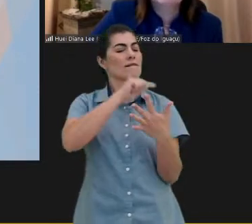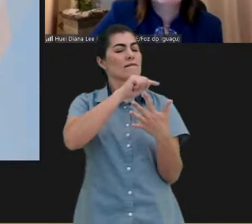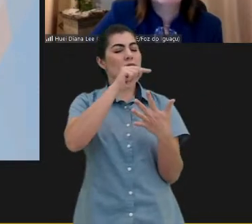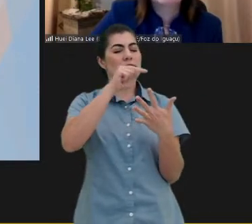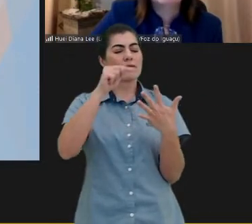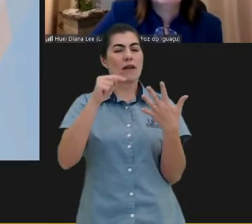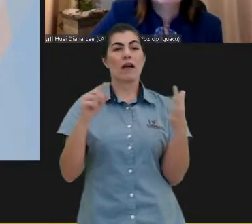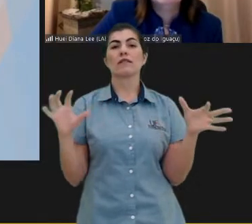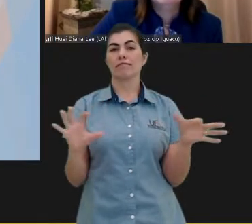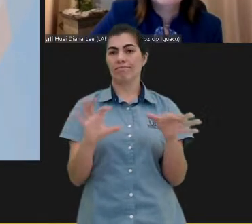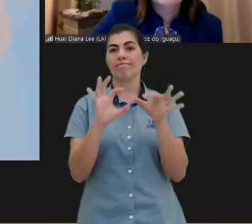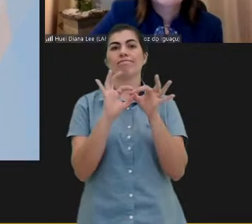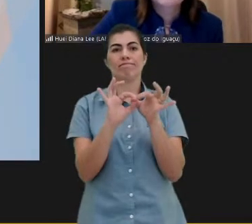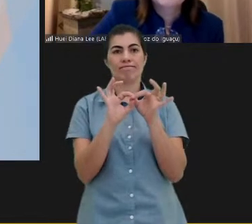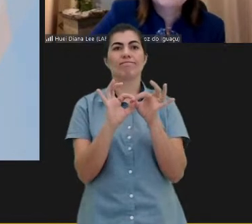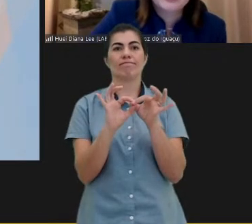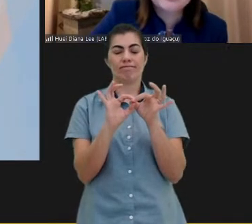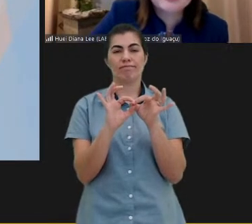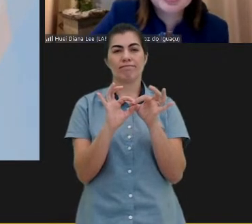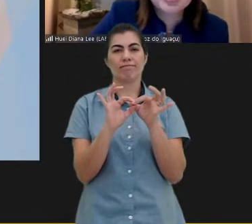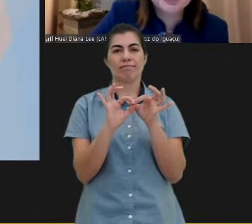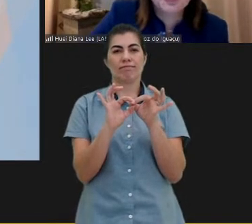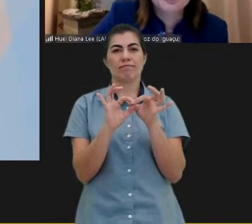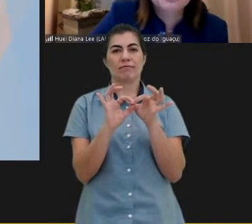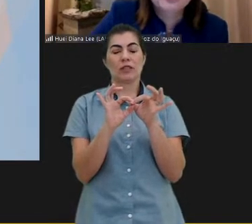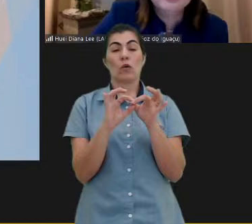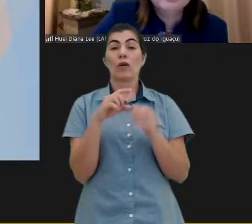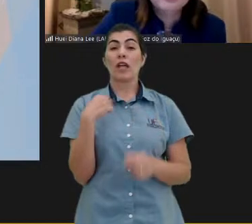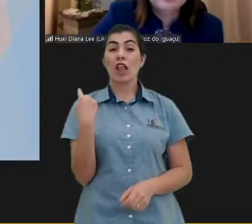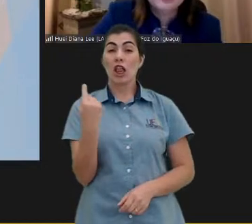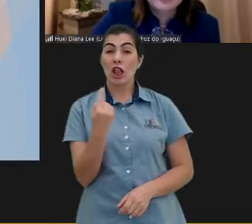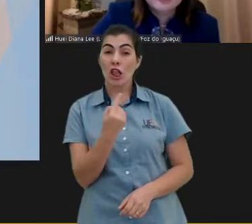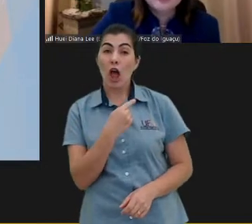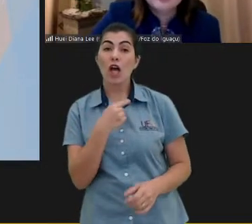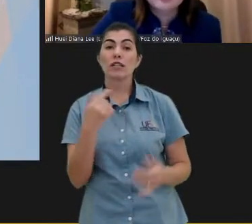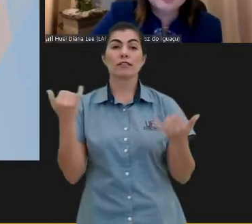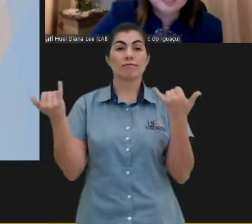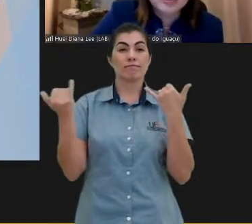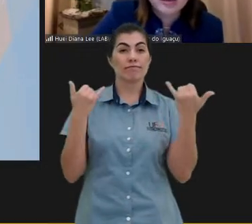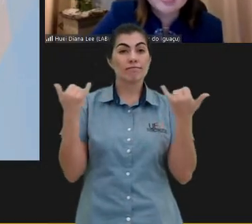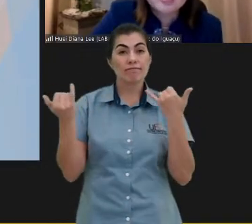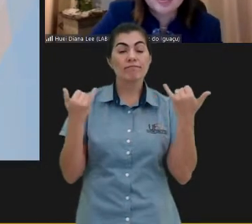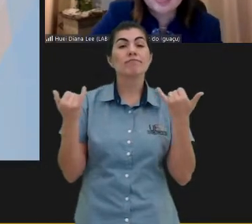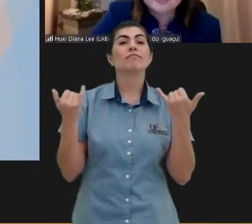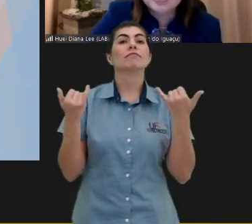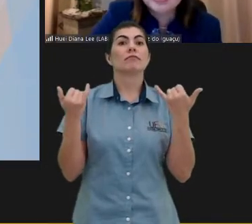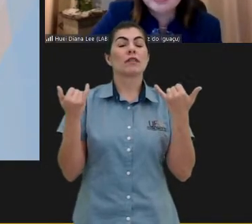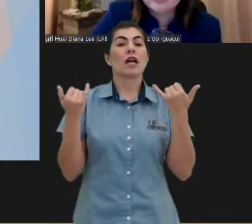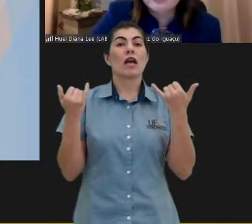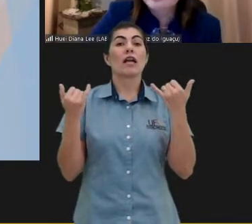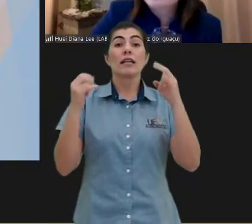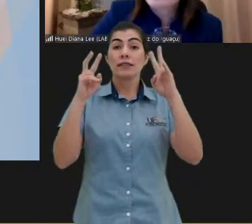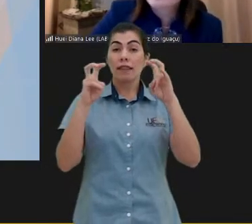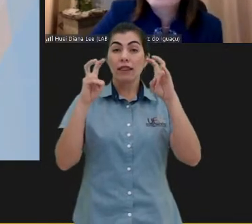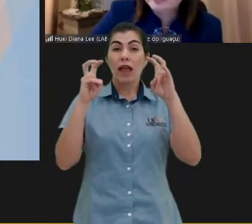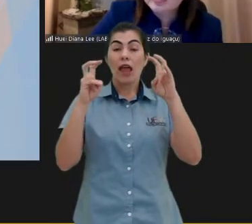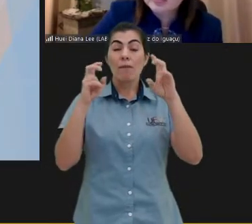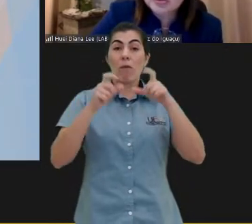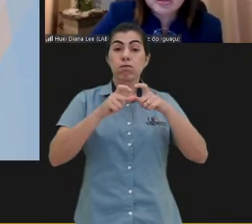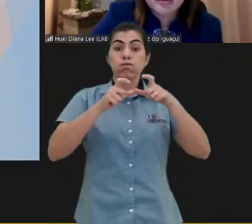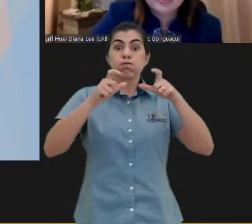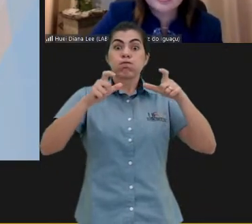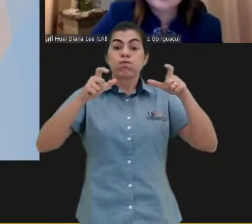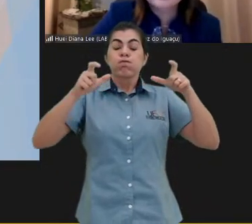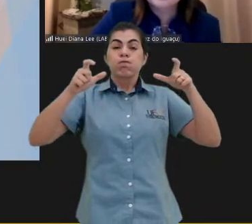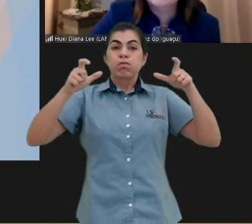Porque o que mais a gente ouve, e esse termo cresce a cada dia, é o termo